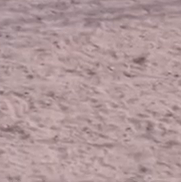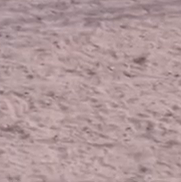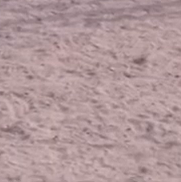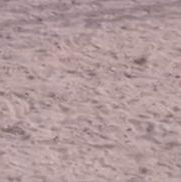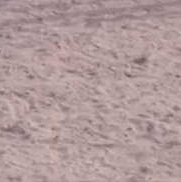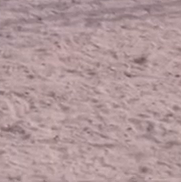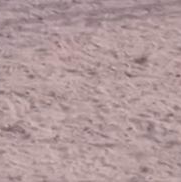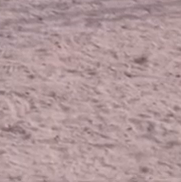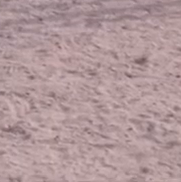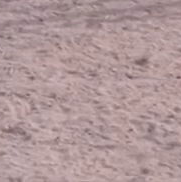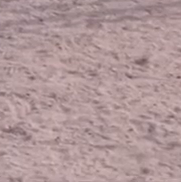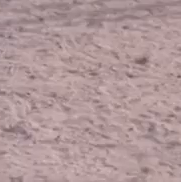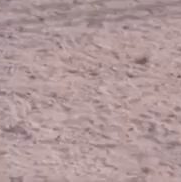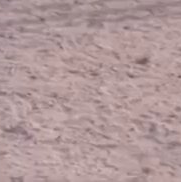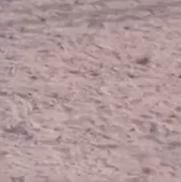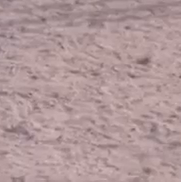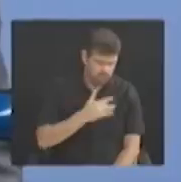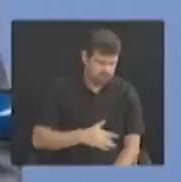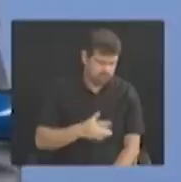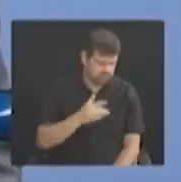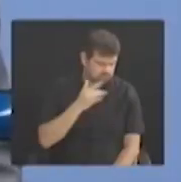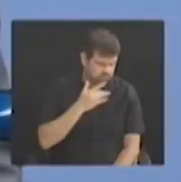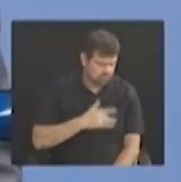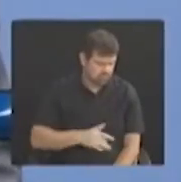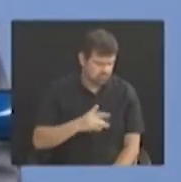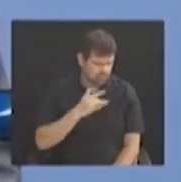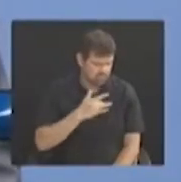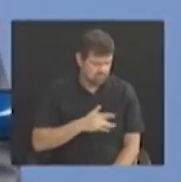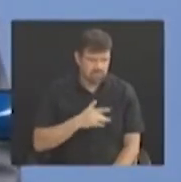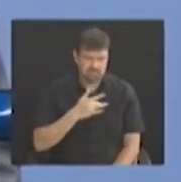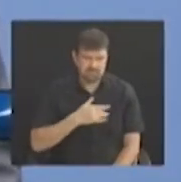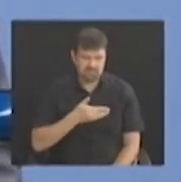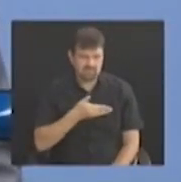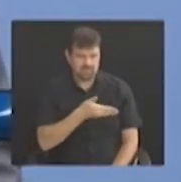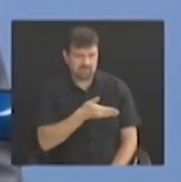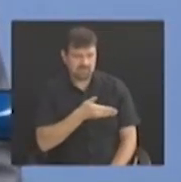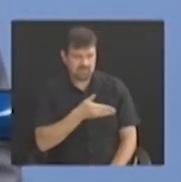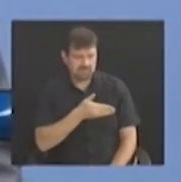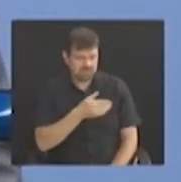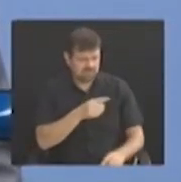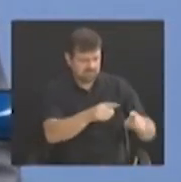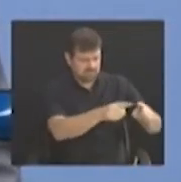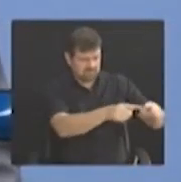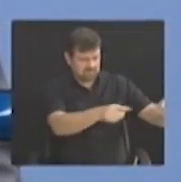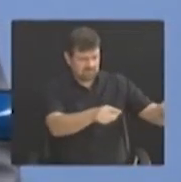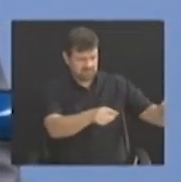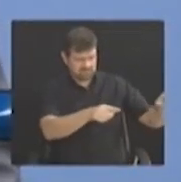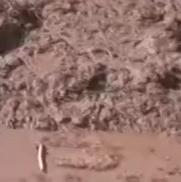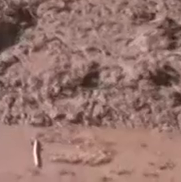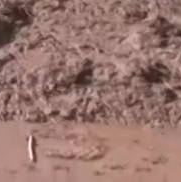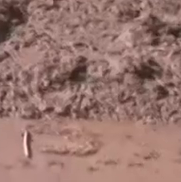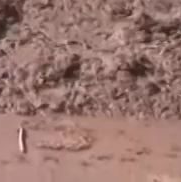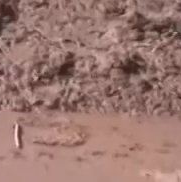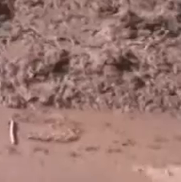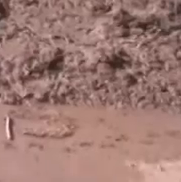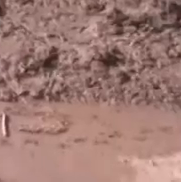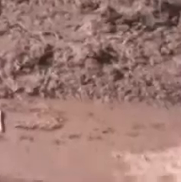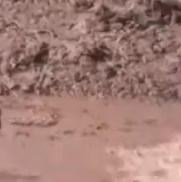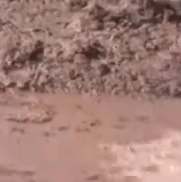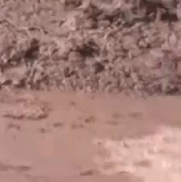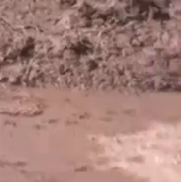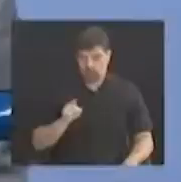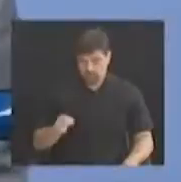de proliferação de carrapatos. Para solucionar o problema, o vereador do PP, Gesiel Silva, foi conferir